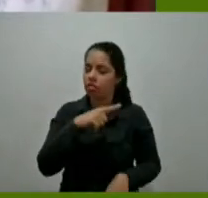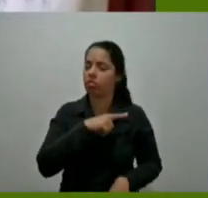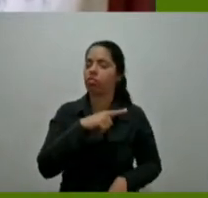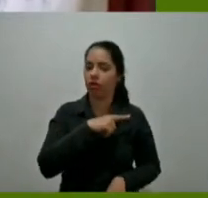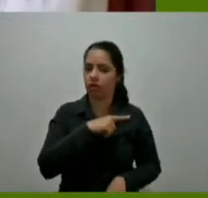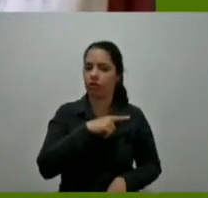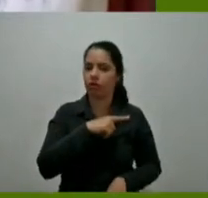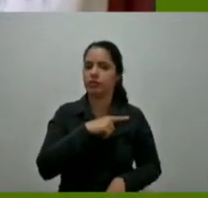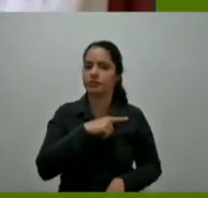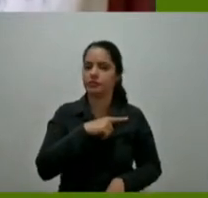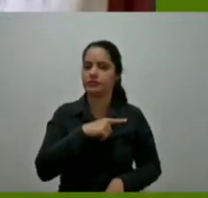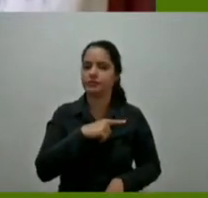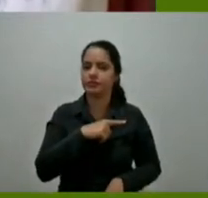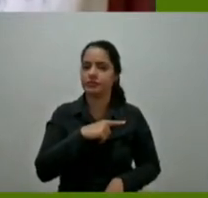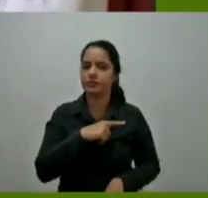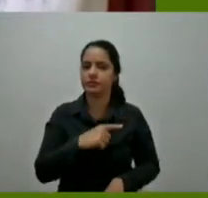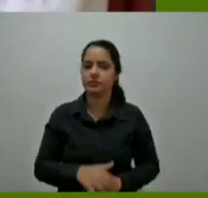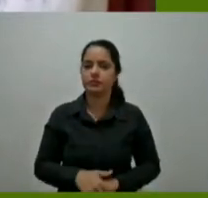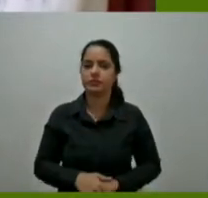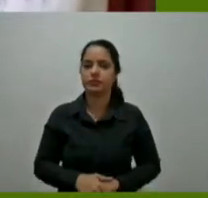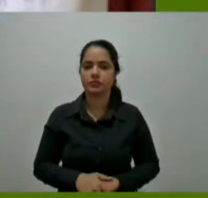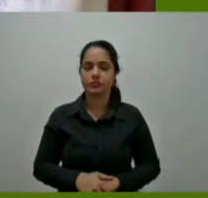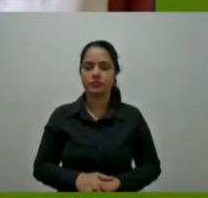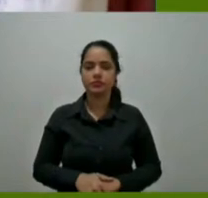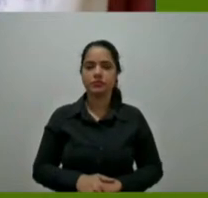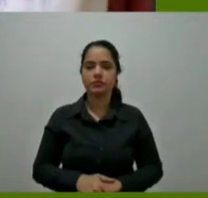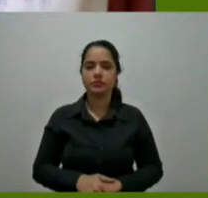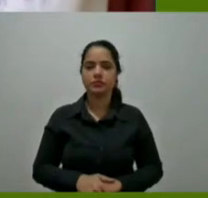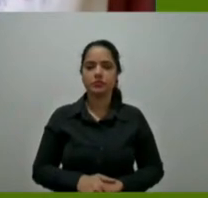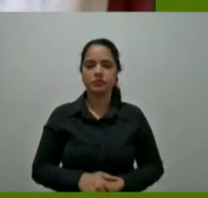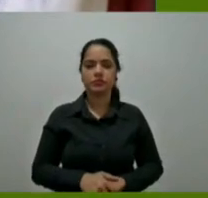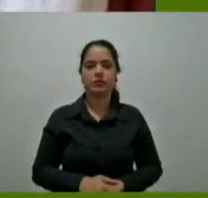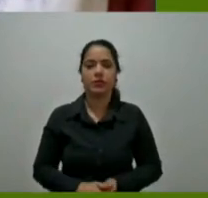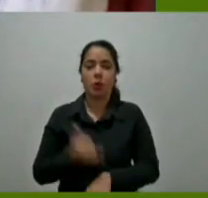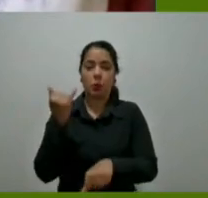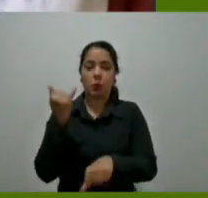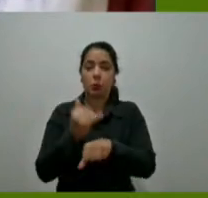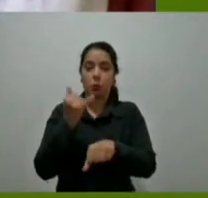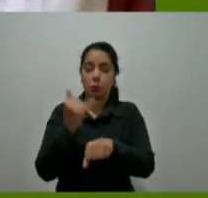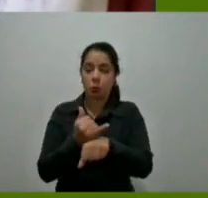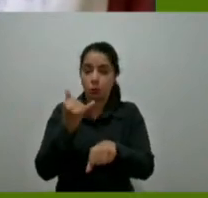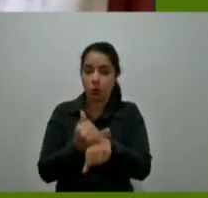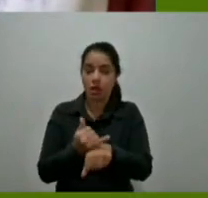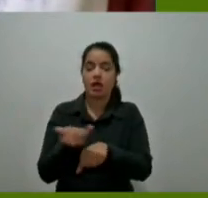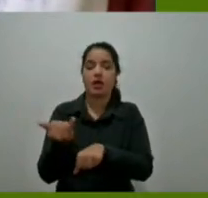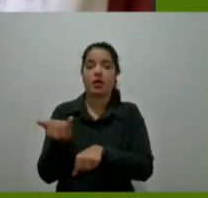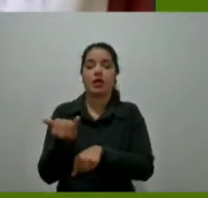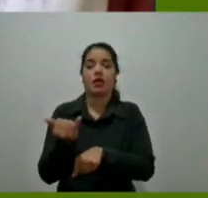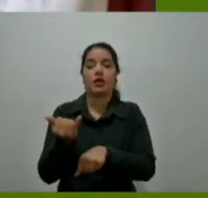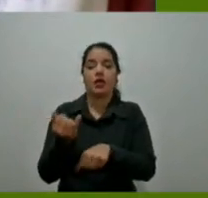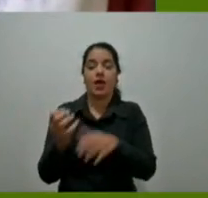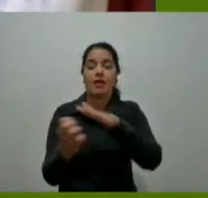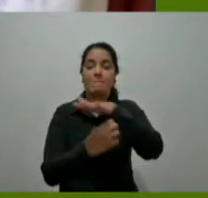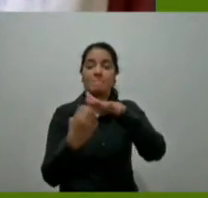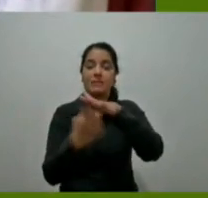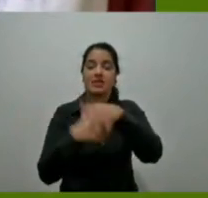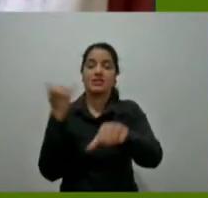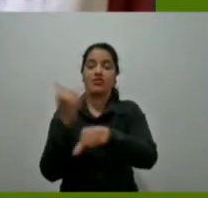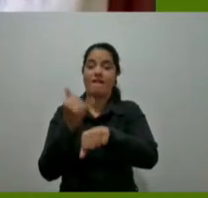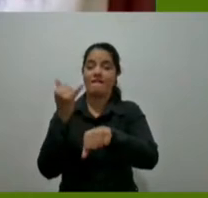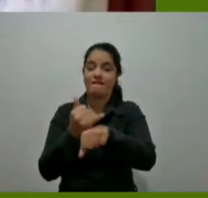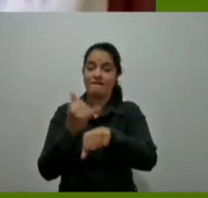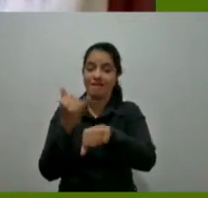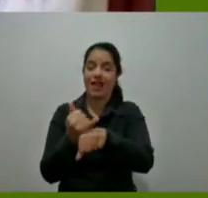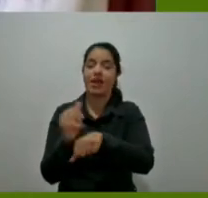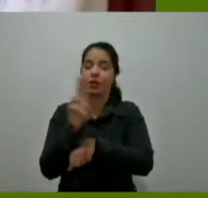imenso, pelas grandes jazidas de ferro, pelas grandes empresas de mineração, não é? Então, e o Vale da